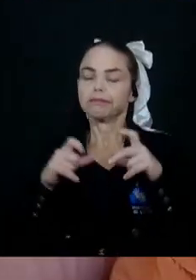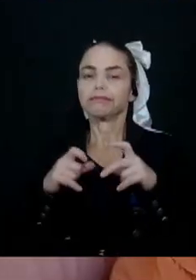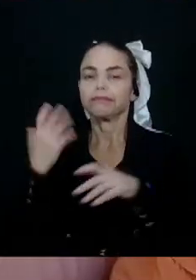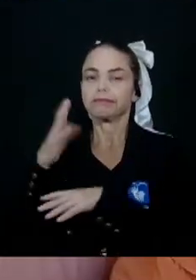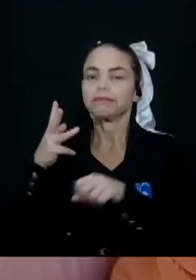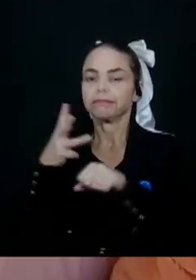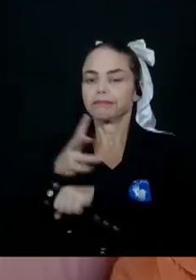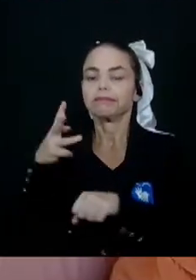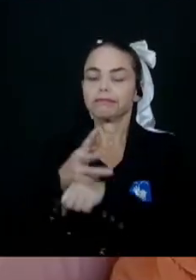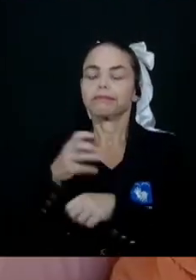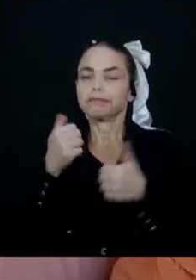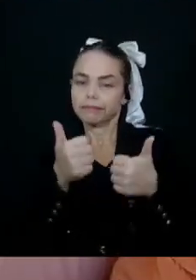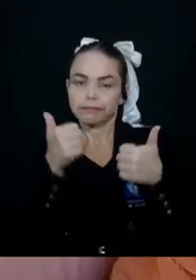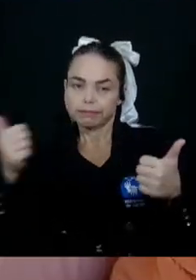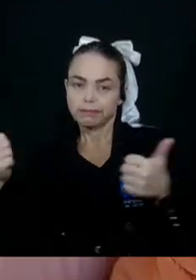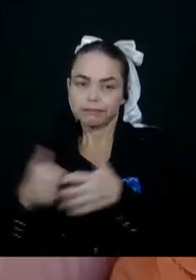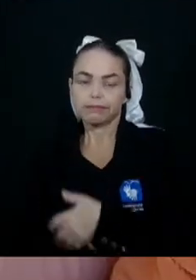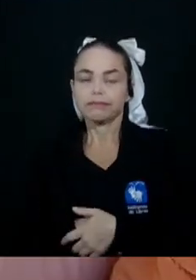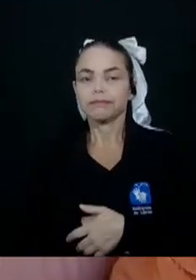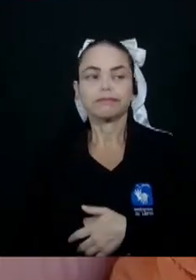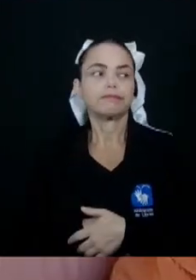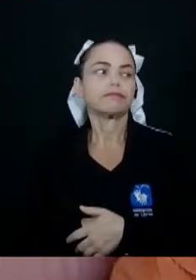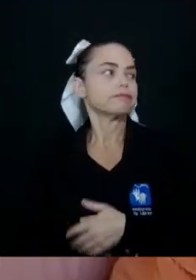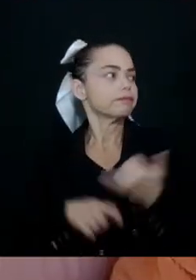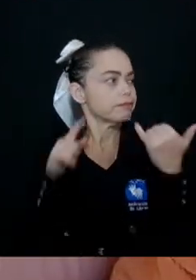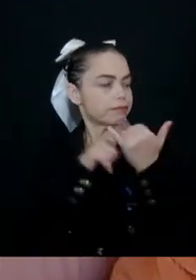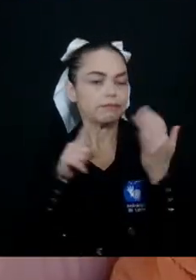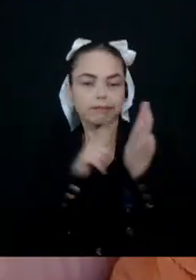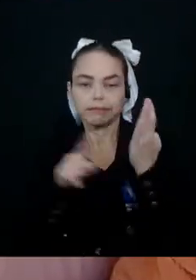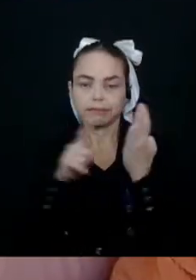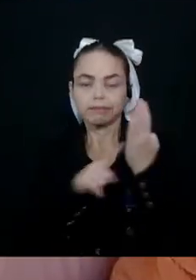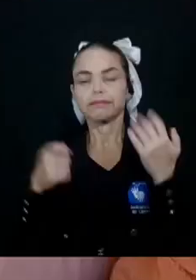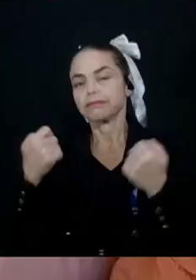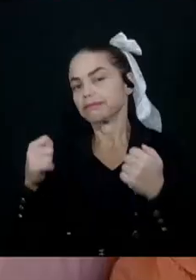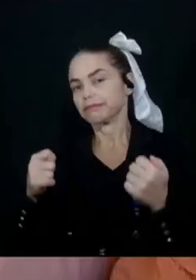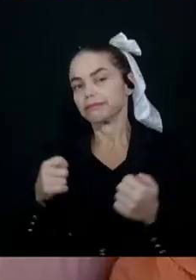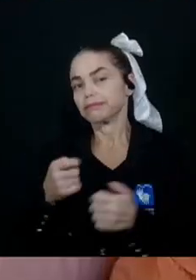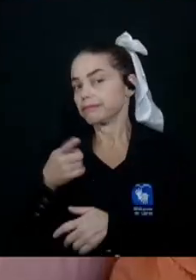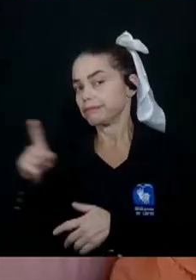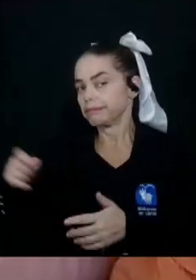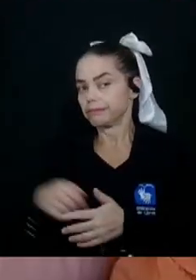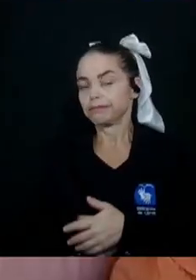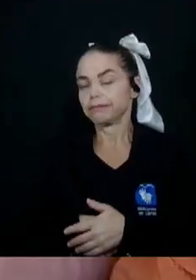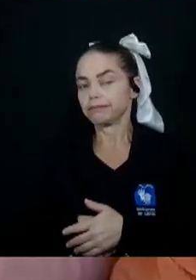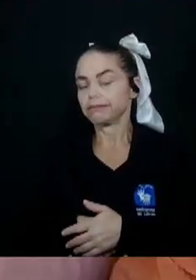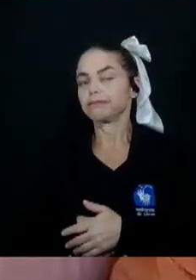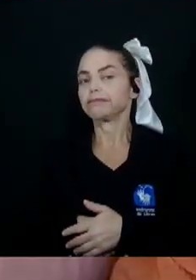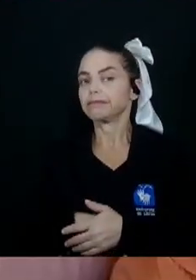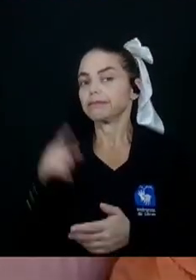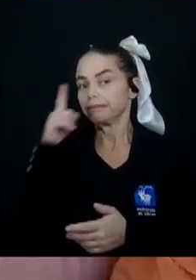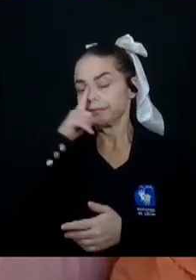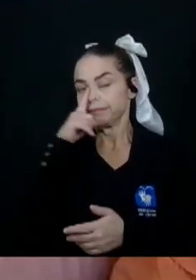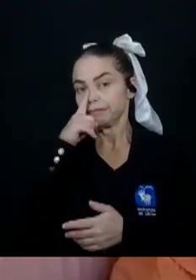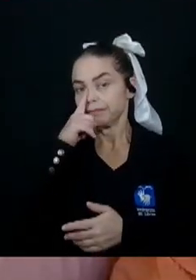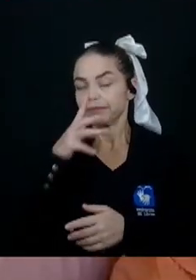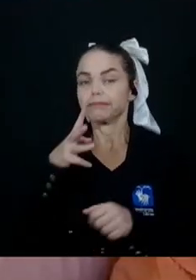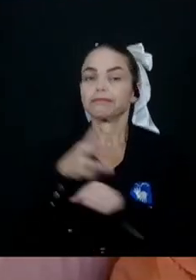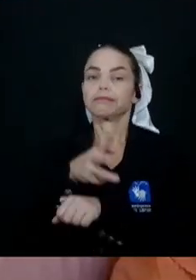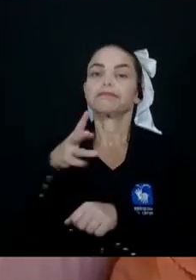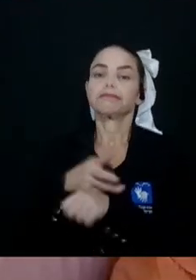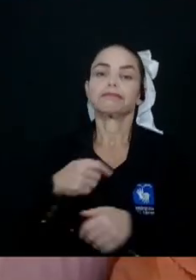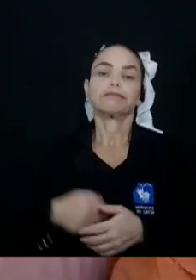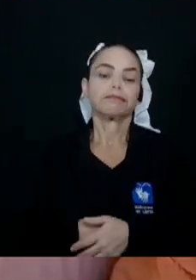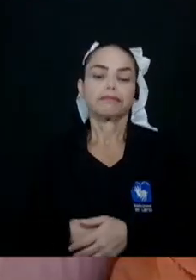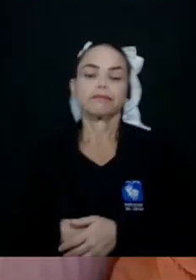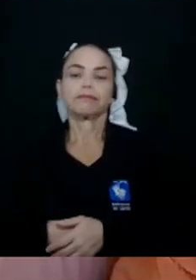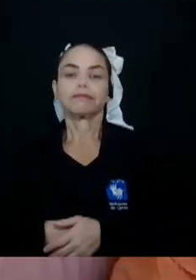bom? Troquei de celular, tô precisando de R$1.000, você me faz um Pix? Minha mãe foi lá e fez o Pix. E aí depois, filha, o que aconteceu?